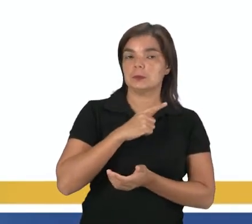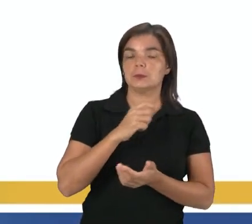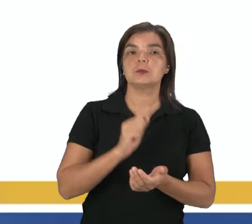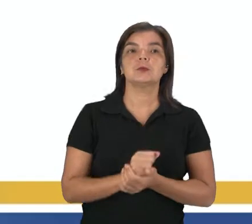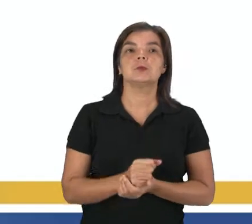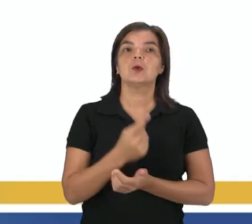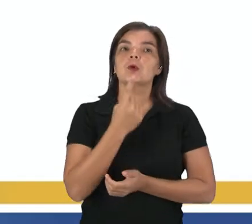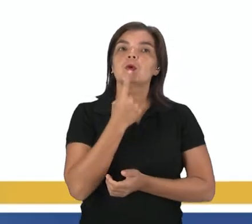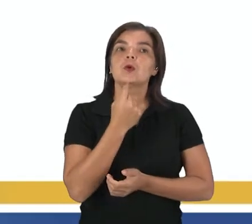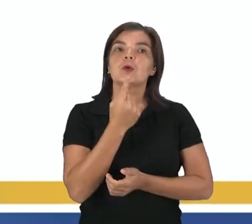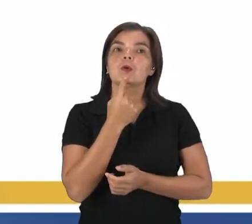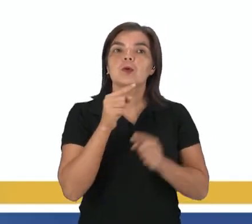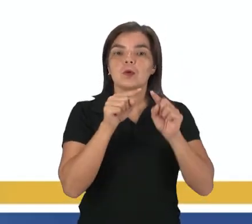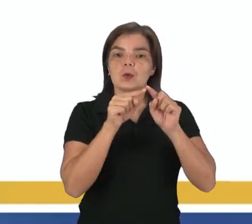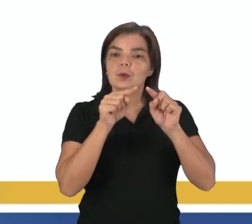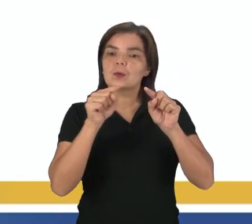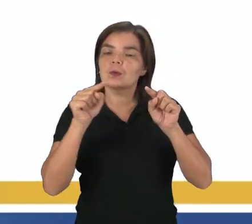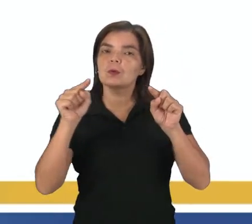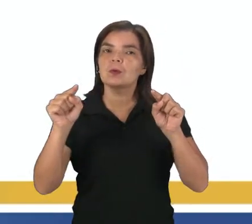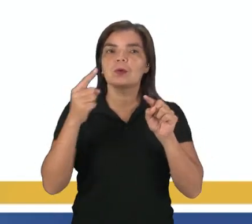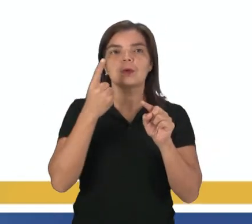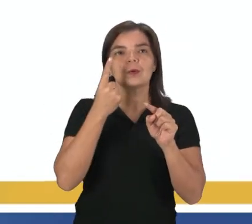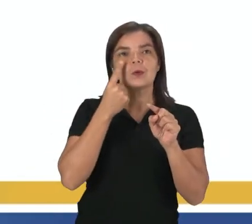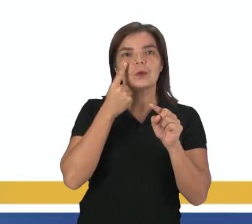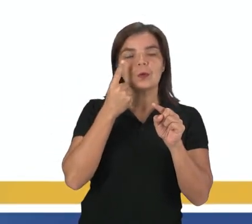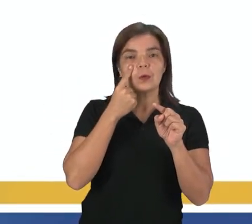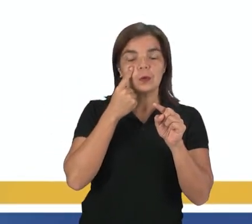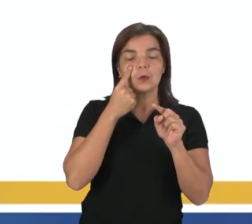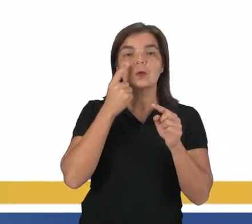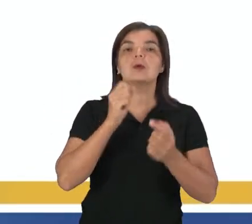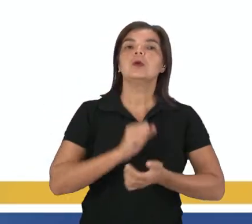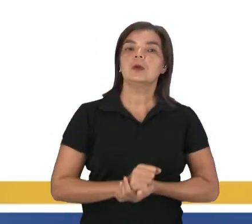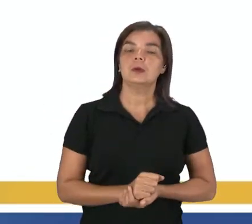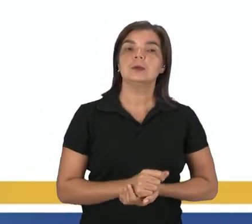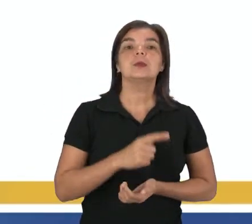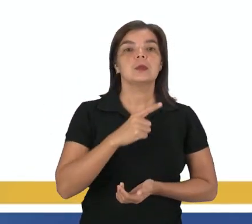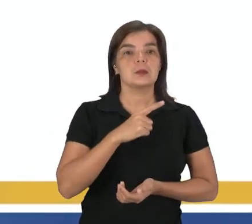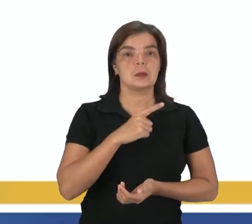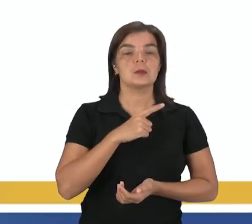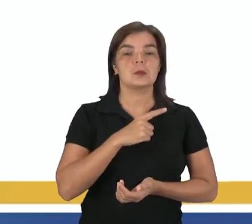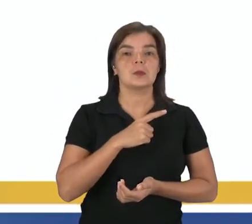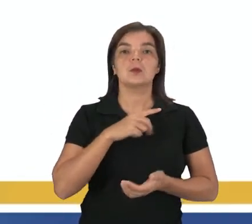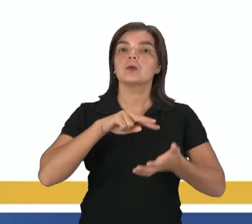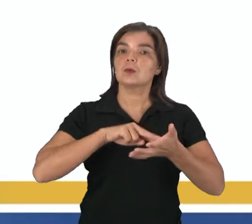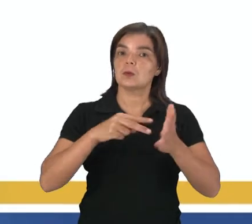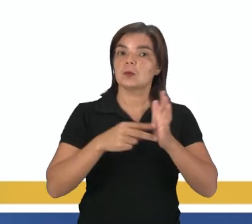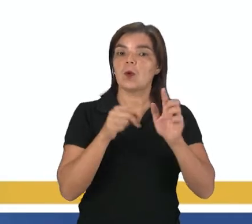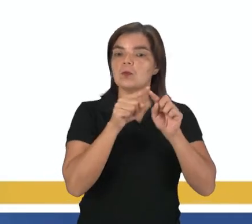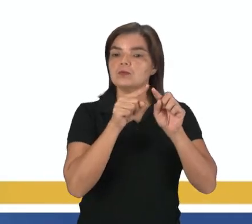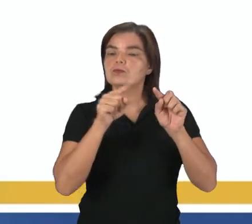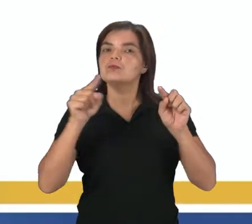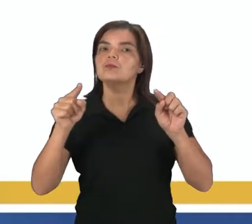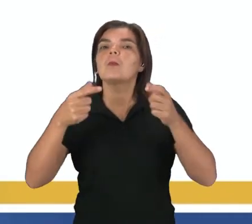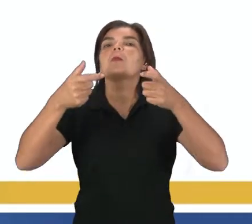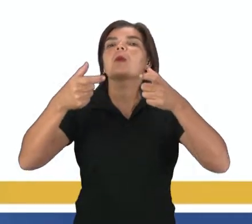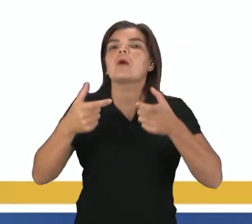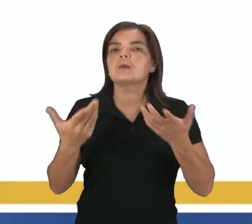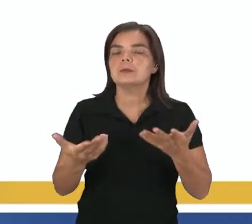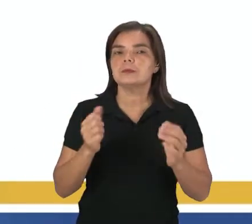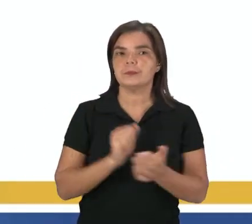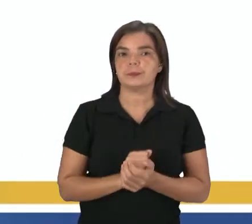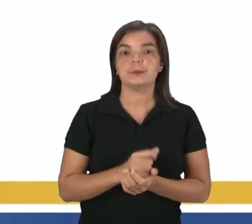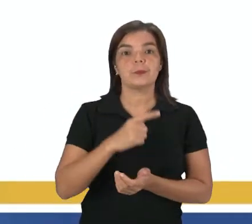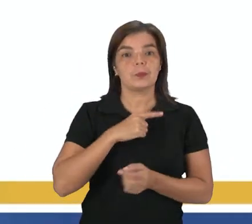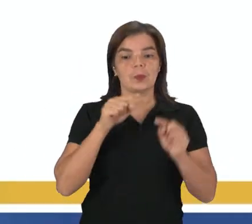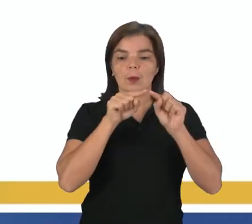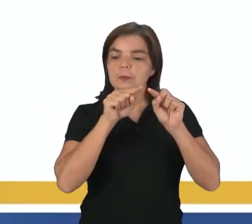ali em vermelho, porque como nós já lemos anteriormente, tem que ter um sentido para onde essa figura vai deslizar.